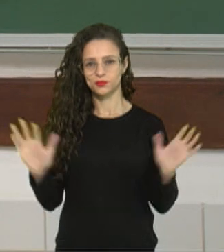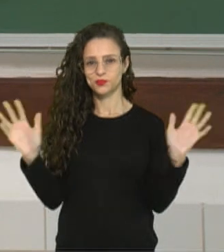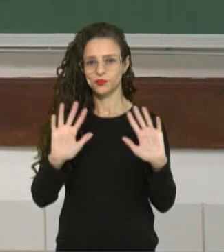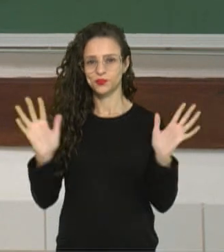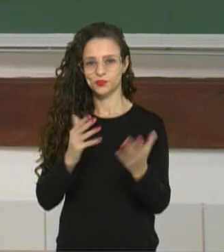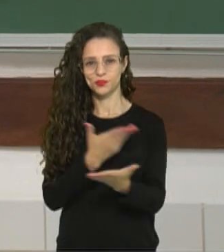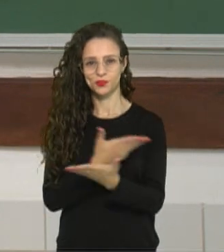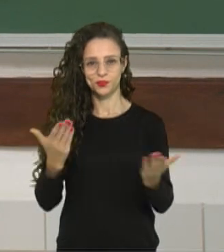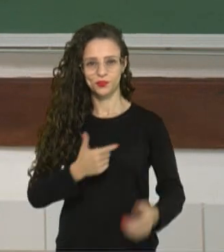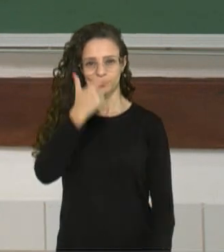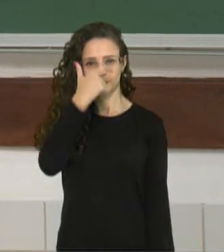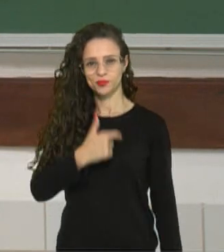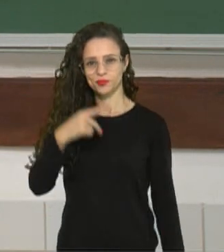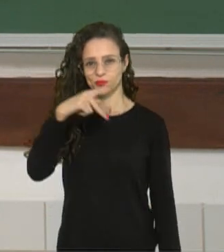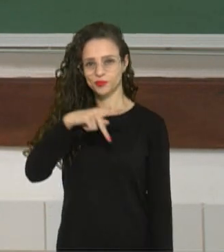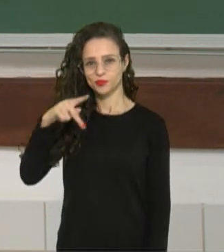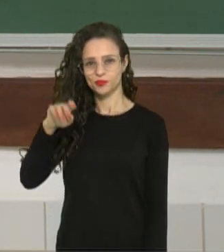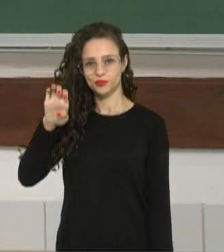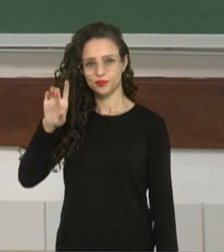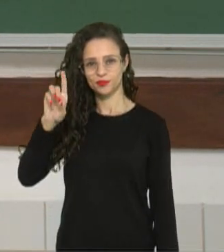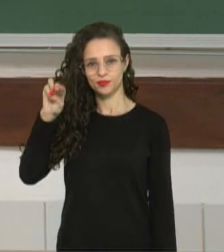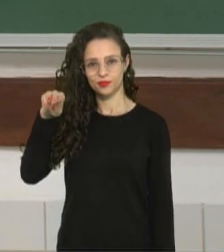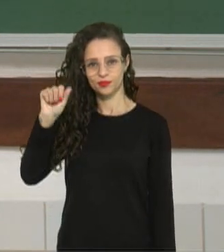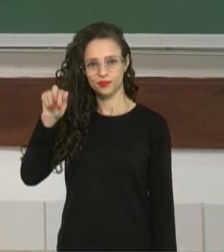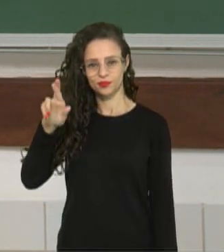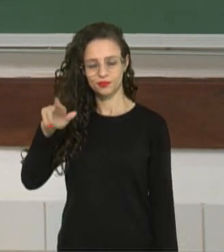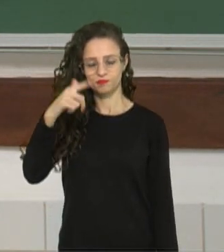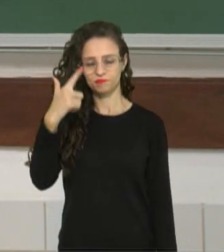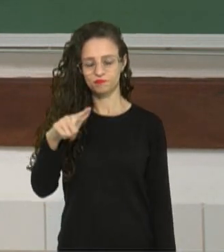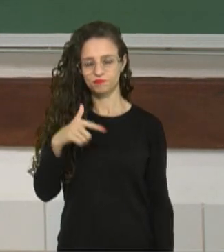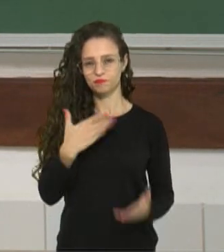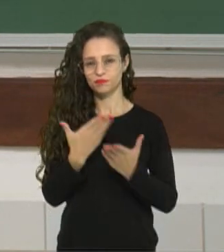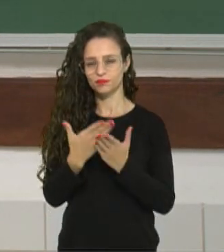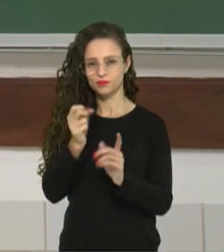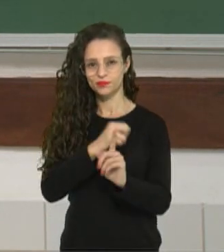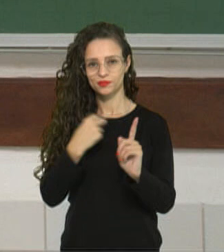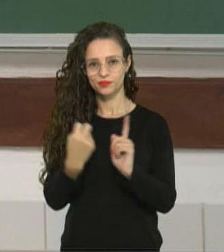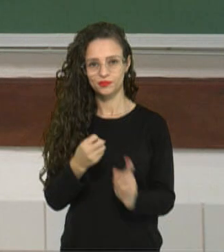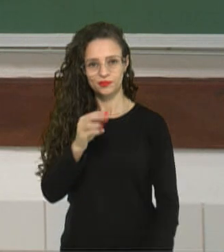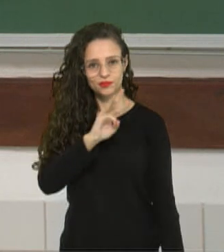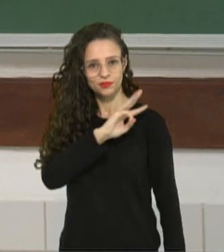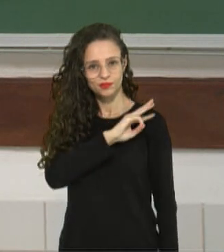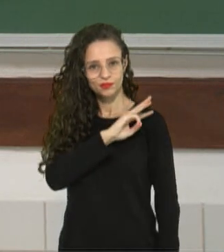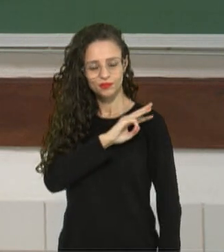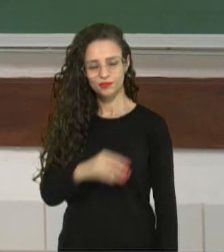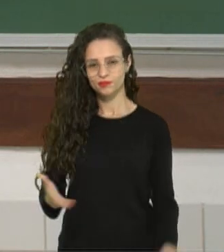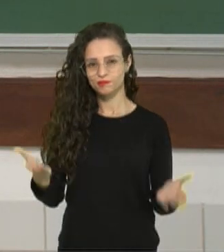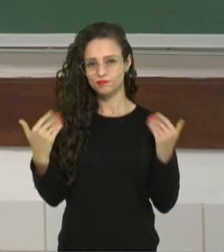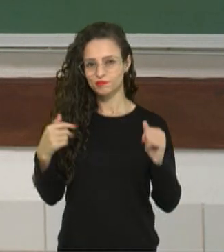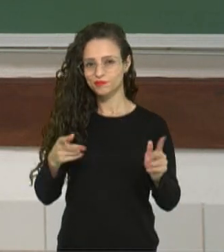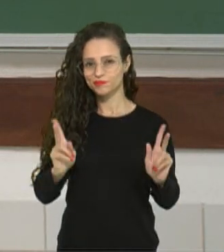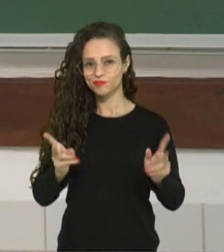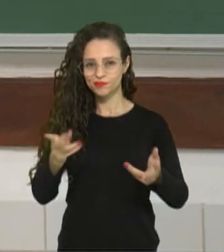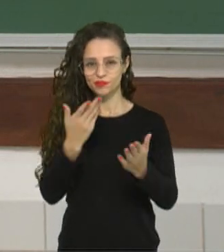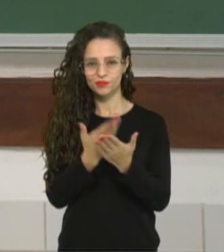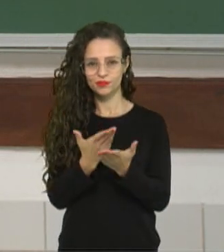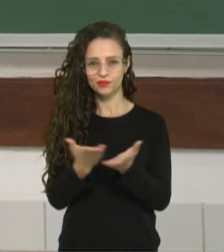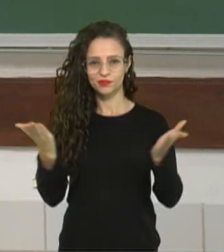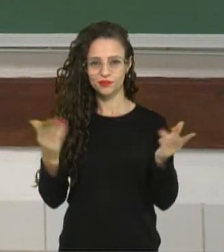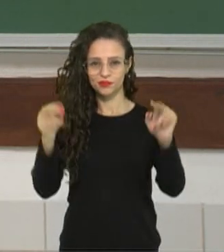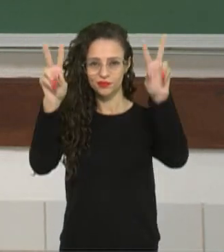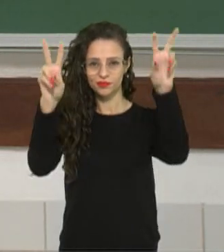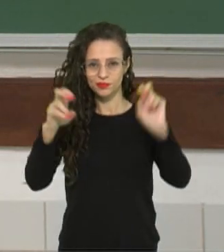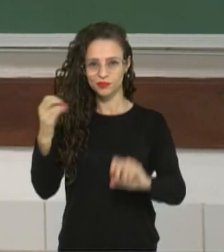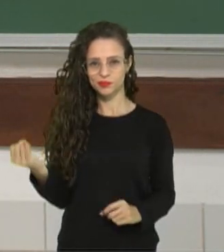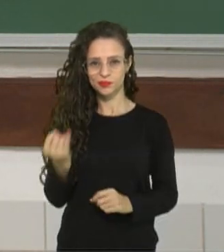Olá pessoal, professor Edmar de volta aqui com as aulas de Sociologia do terceiro ano. Vamos continuar as nossas aulas e hoje a gente tem um tema muito